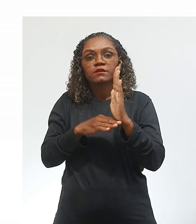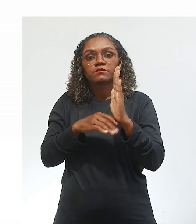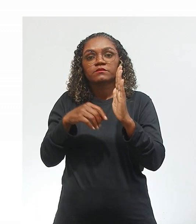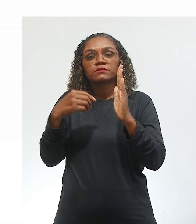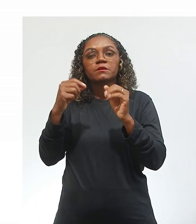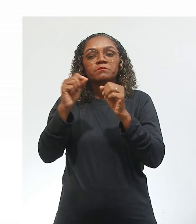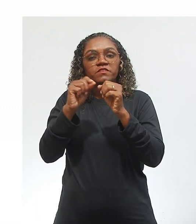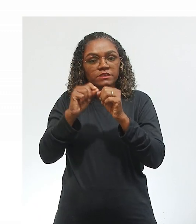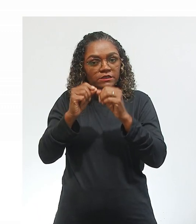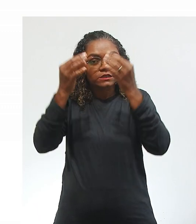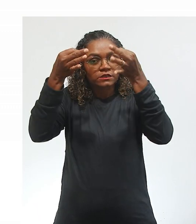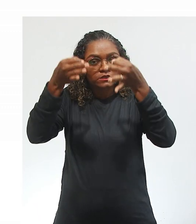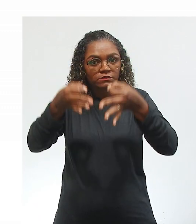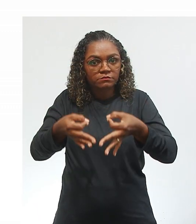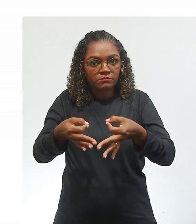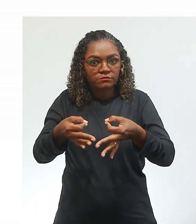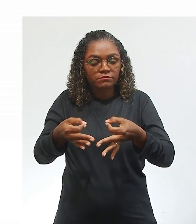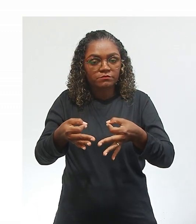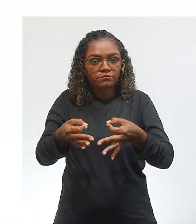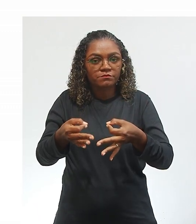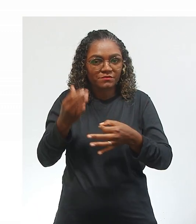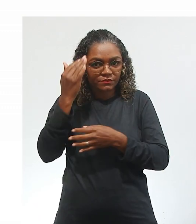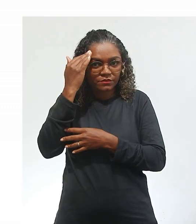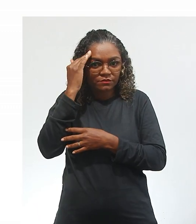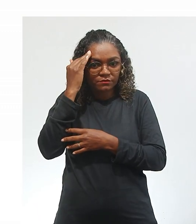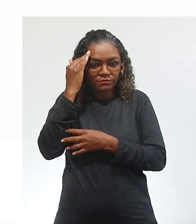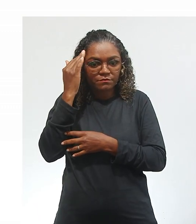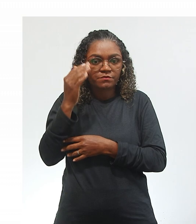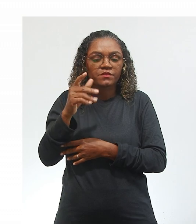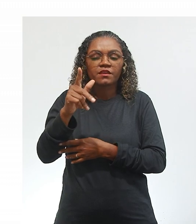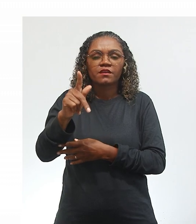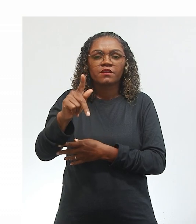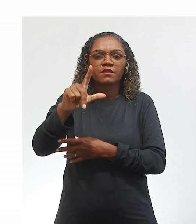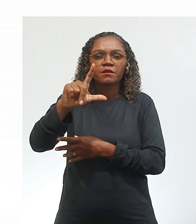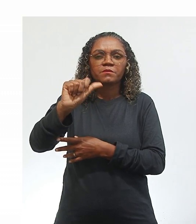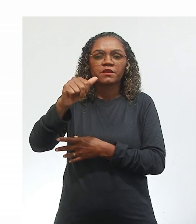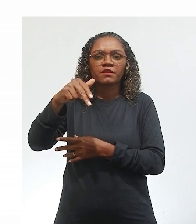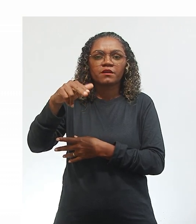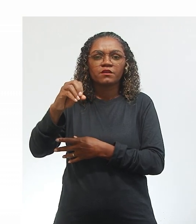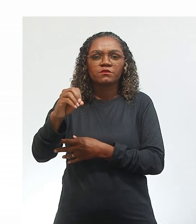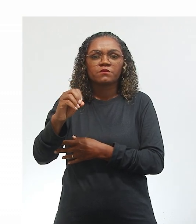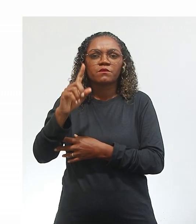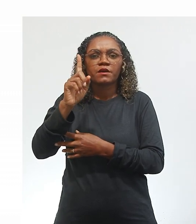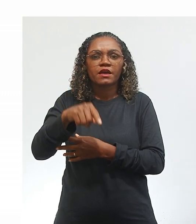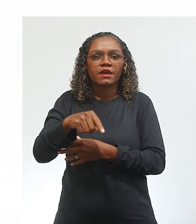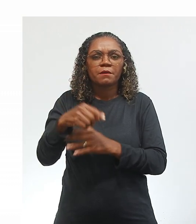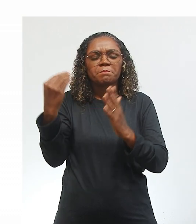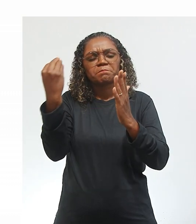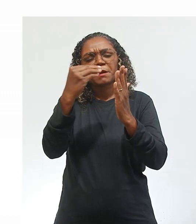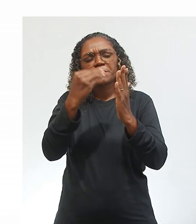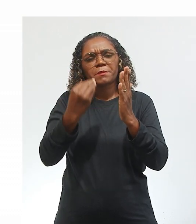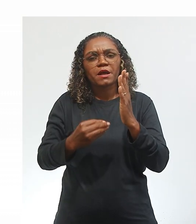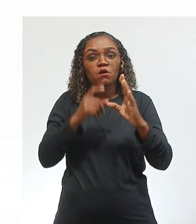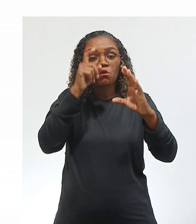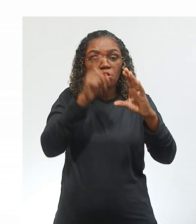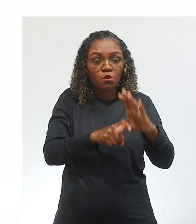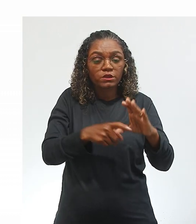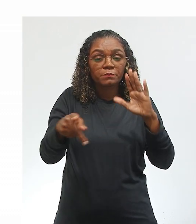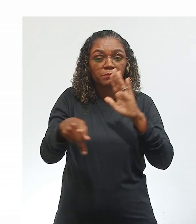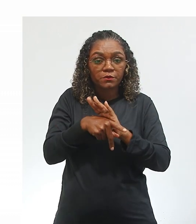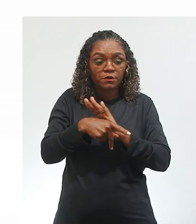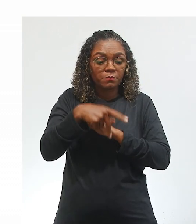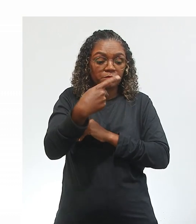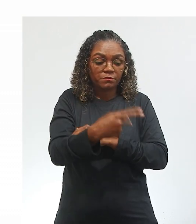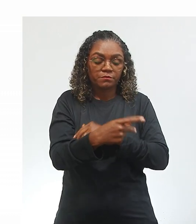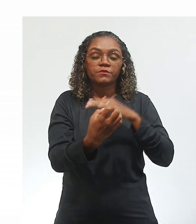contas. Então, o plano de contas nada mais é que é o rol de contas, aquela listagem de todas as contas contábeis da